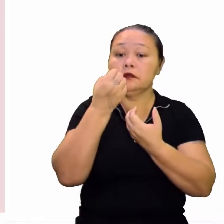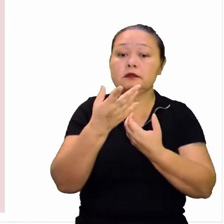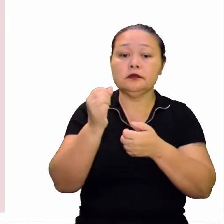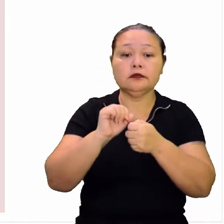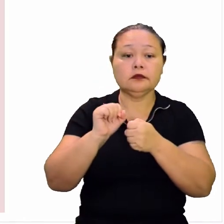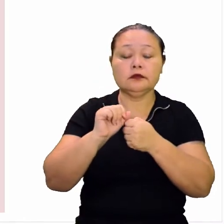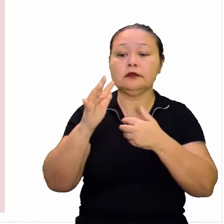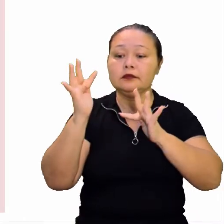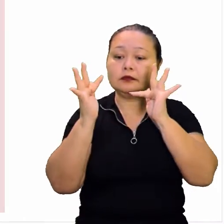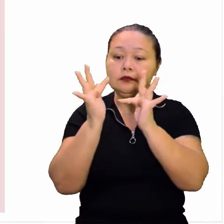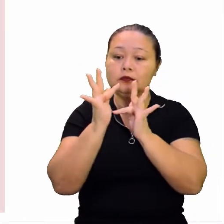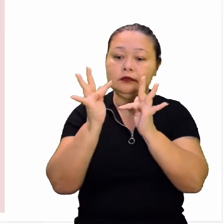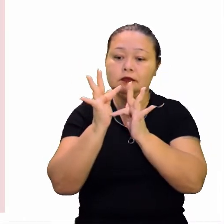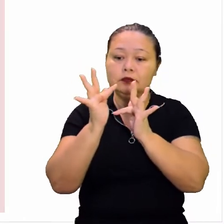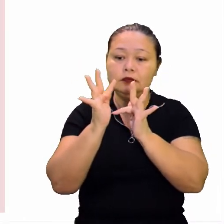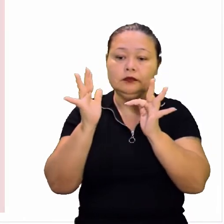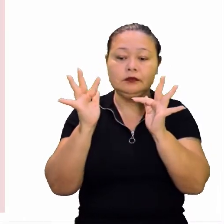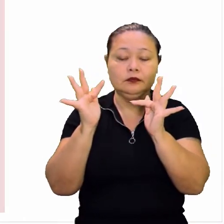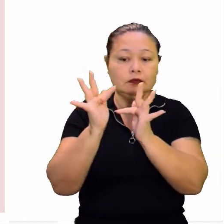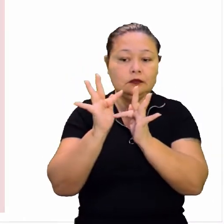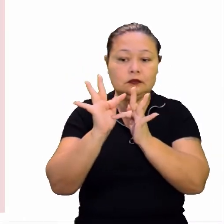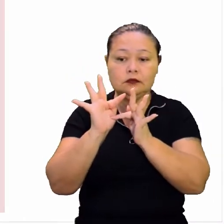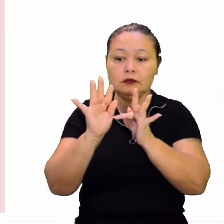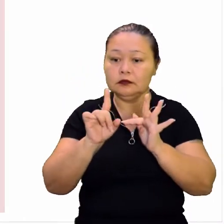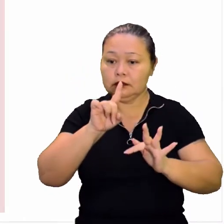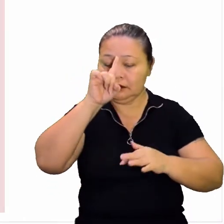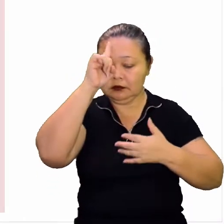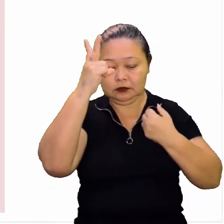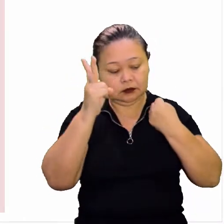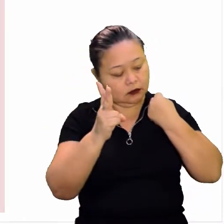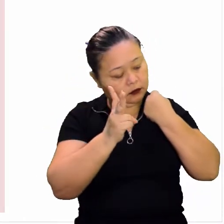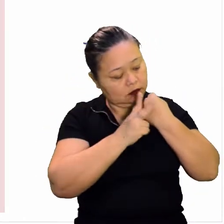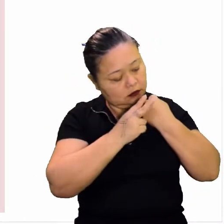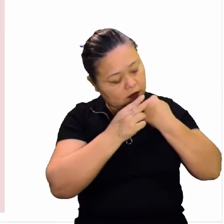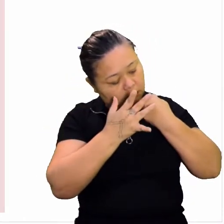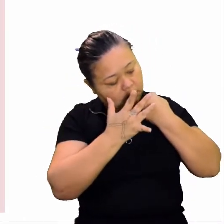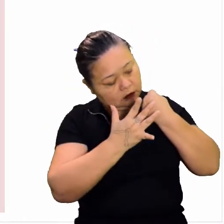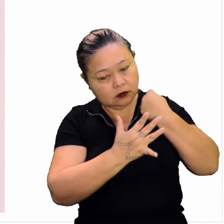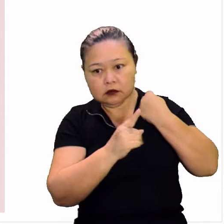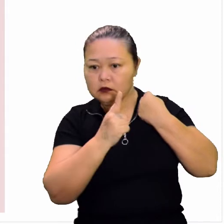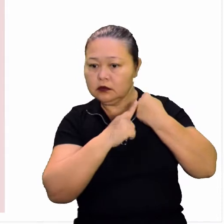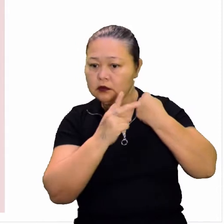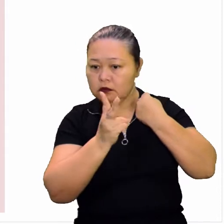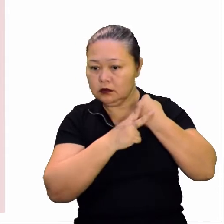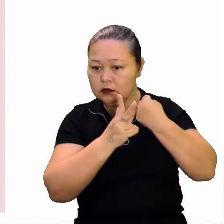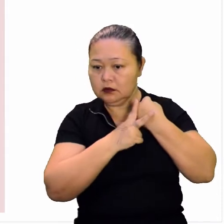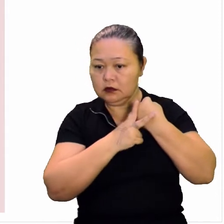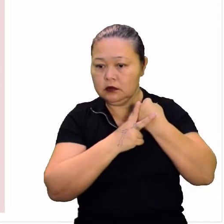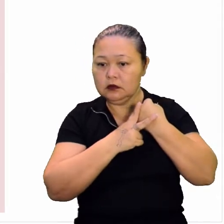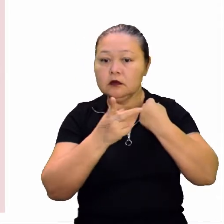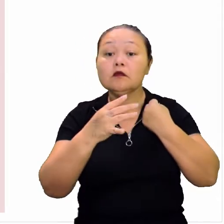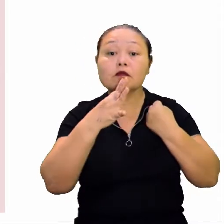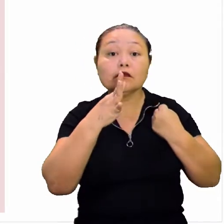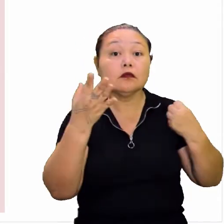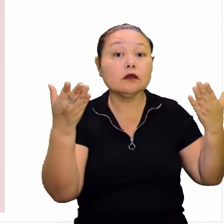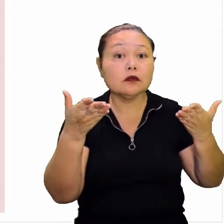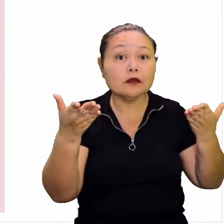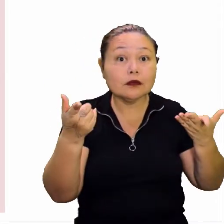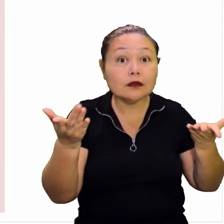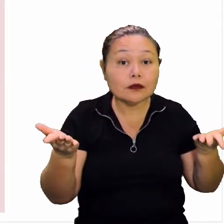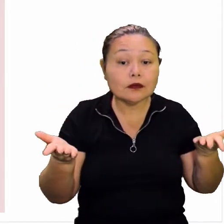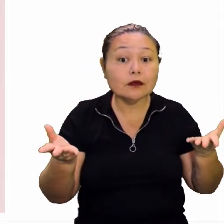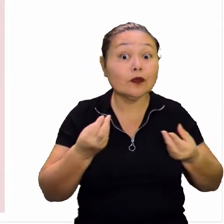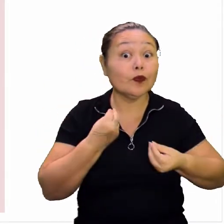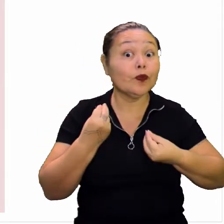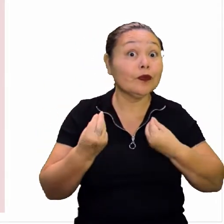Os fenícios, eles chegaram a inventar o vidro transparente, que nós conhecemos hoje, que você conhece hoje.